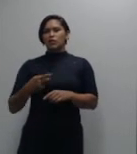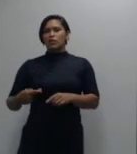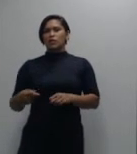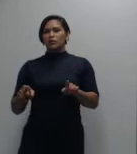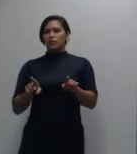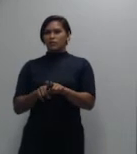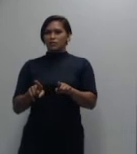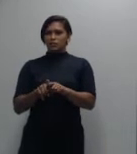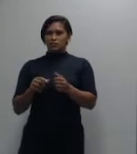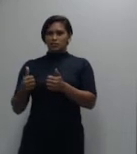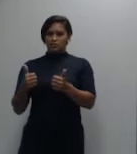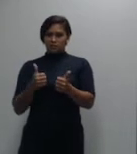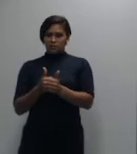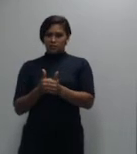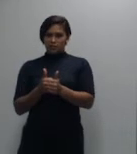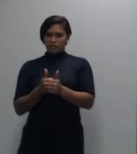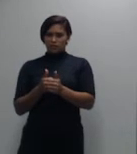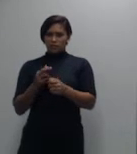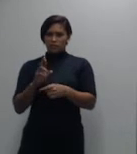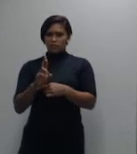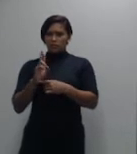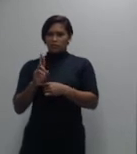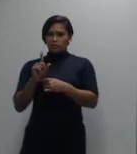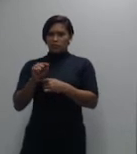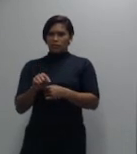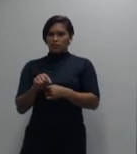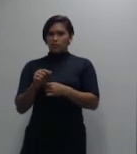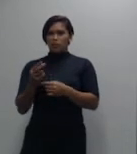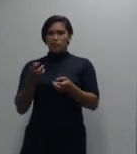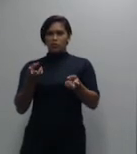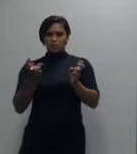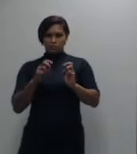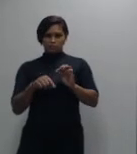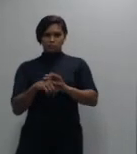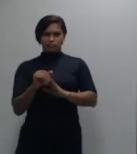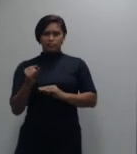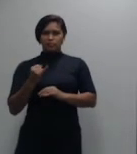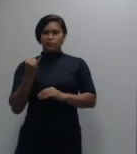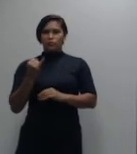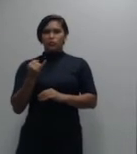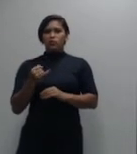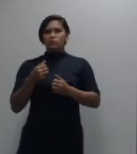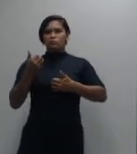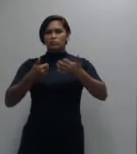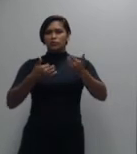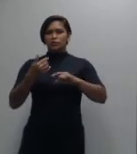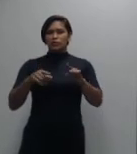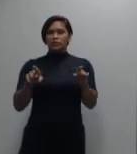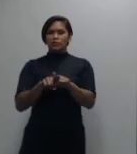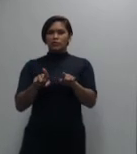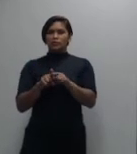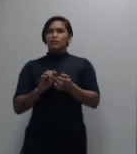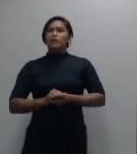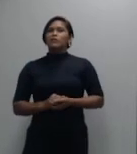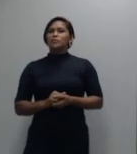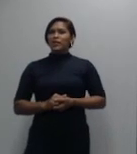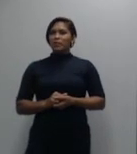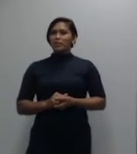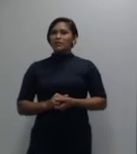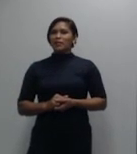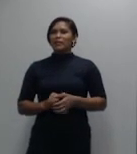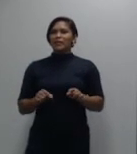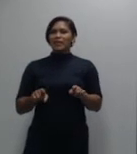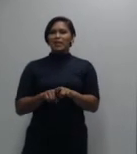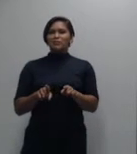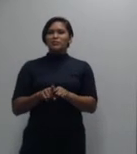acompanho o eminente relator e consideram relevantes responder ações do ministro Herman mas eu entendo